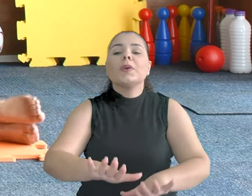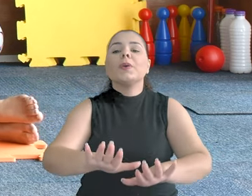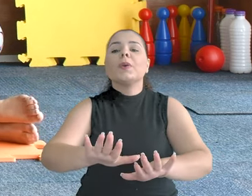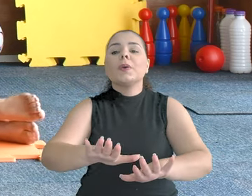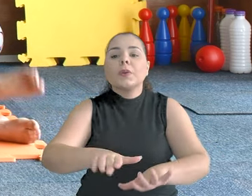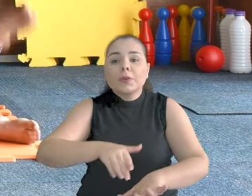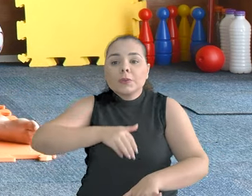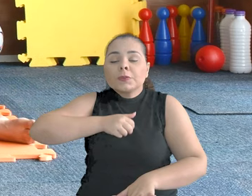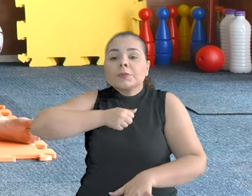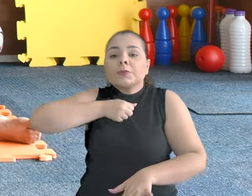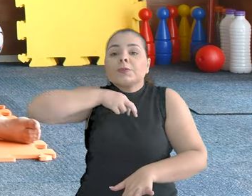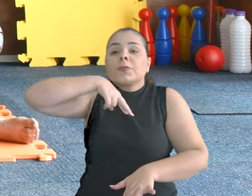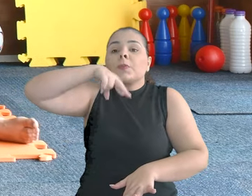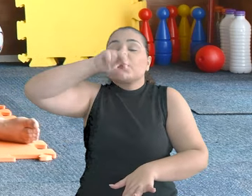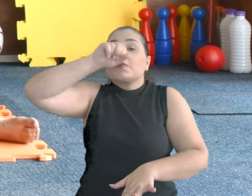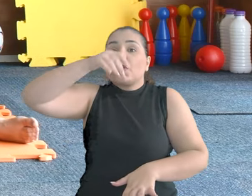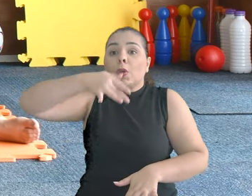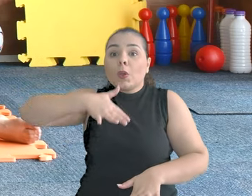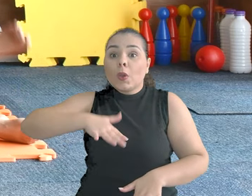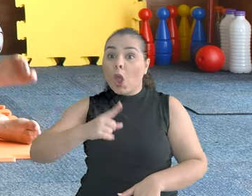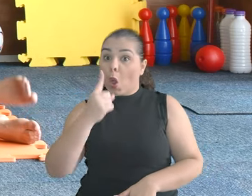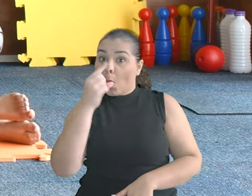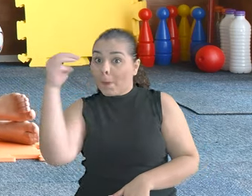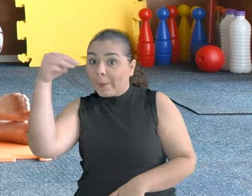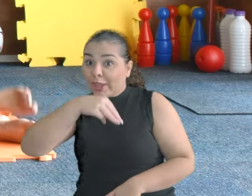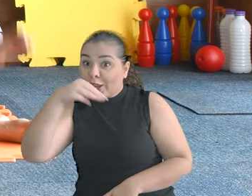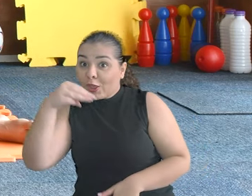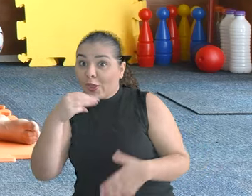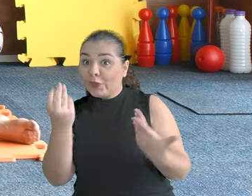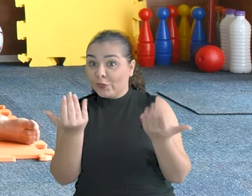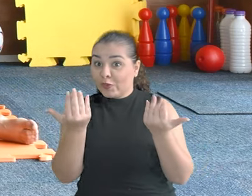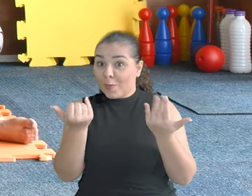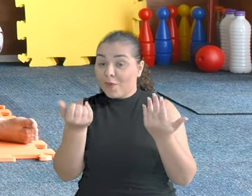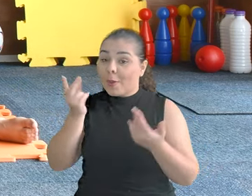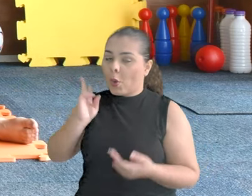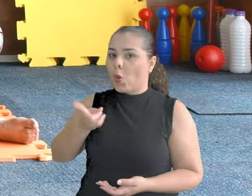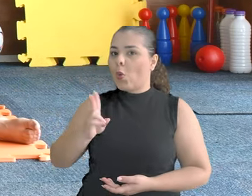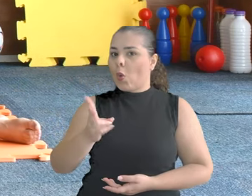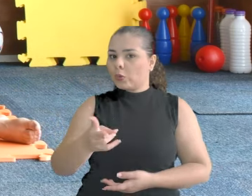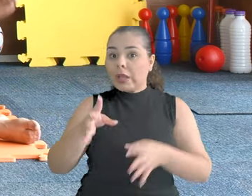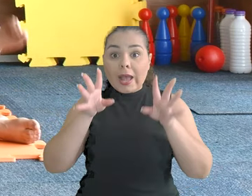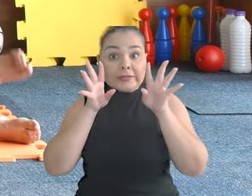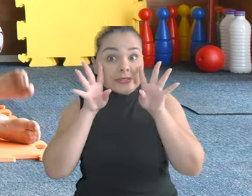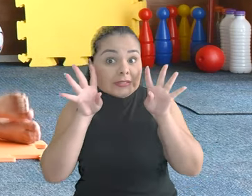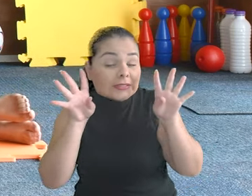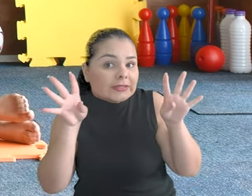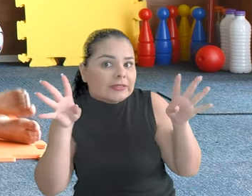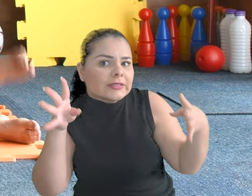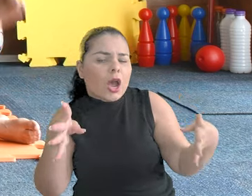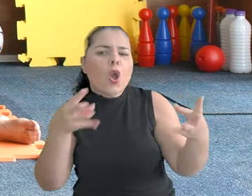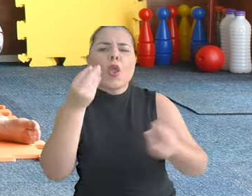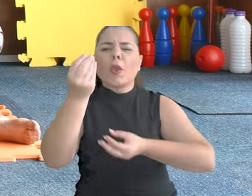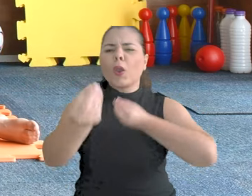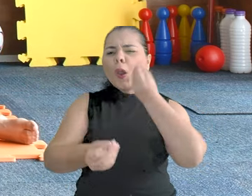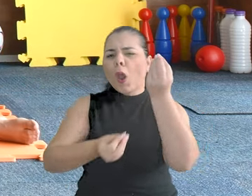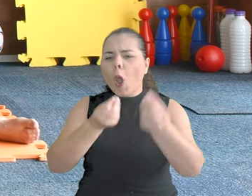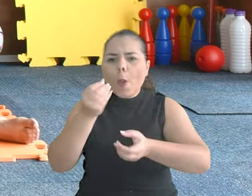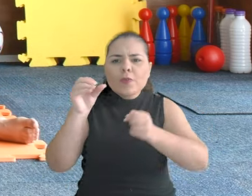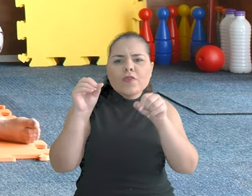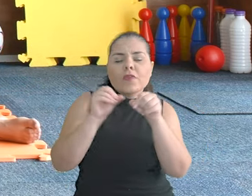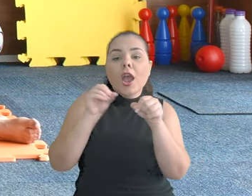em um minuto galera continua presta bem atenção